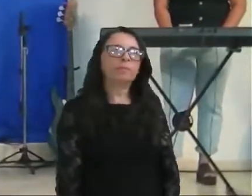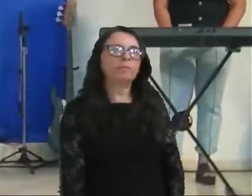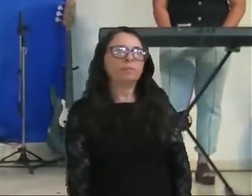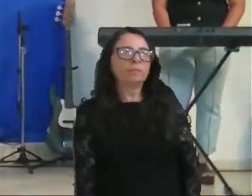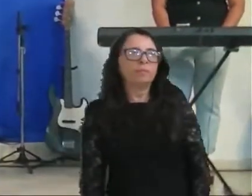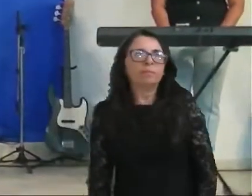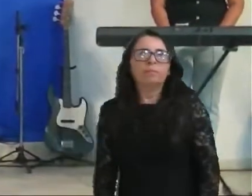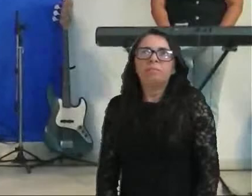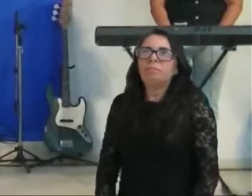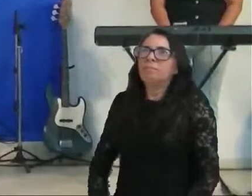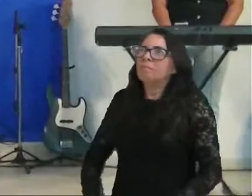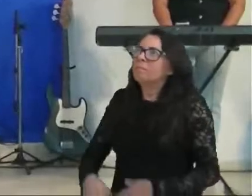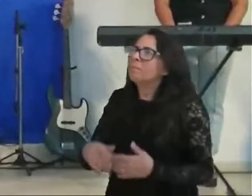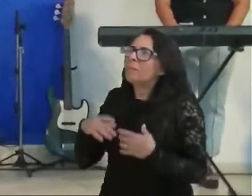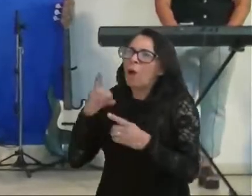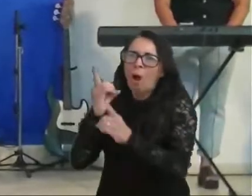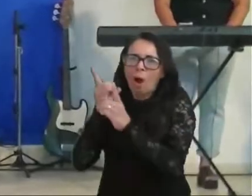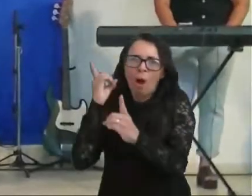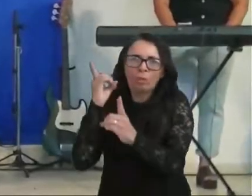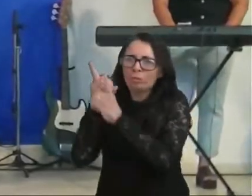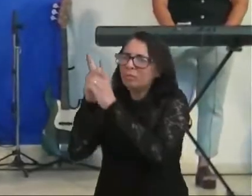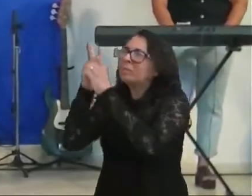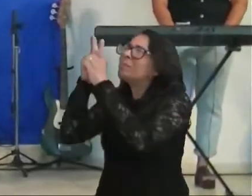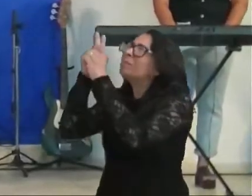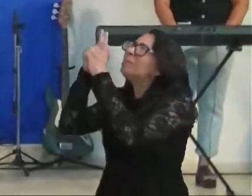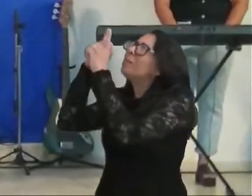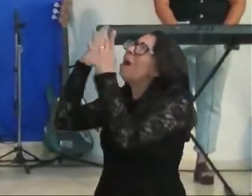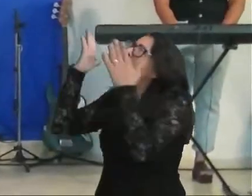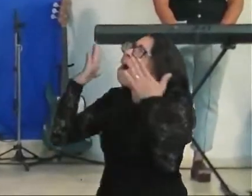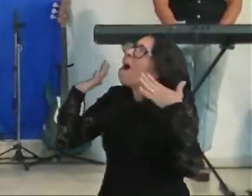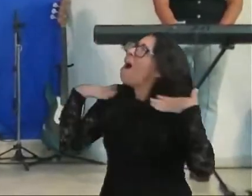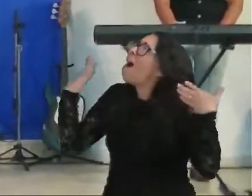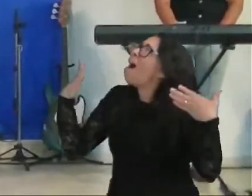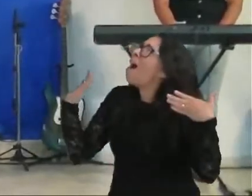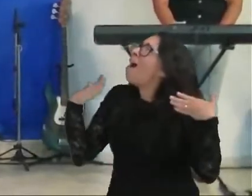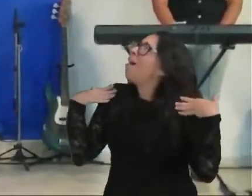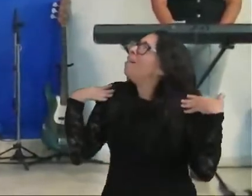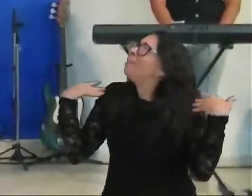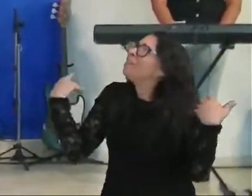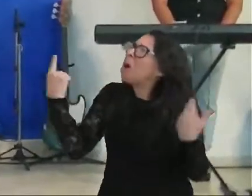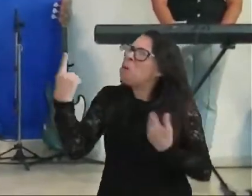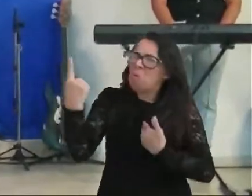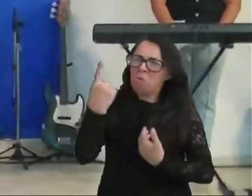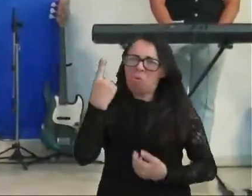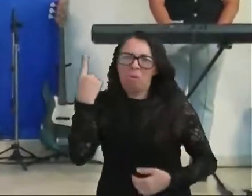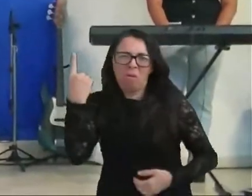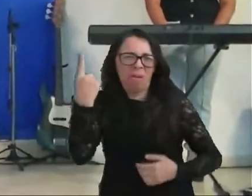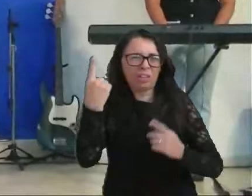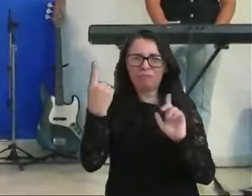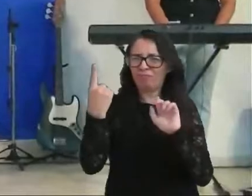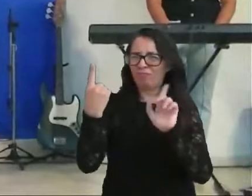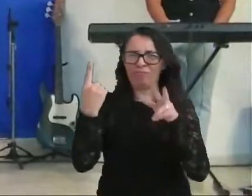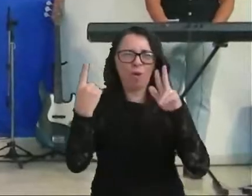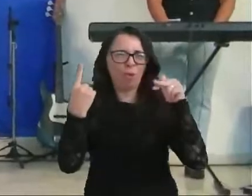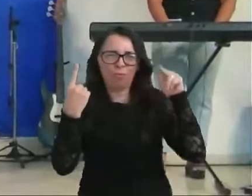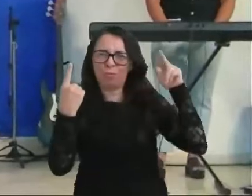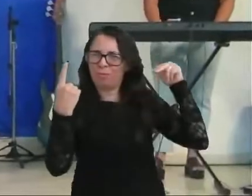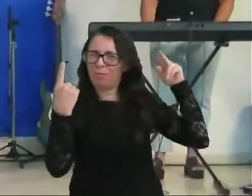Achei o amor que não me deixa só. Achei